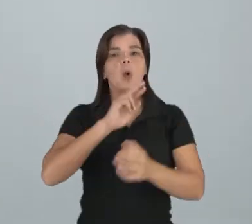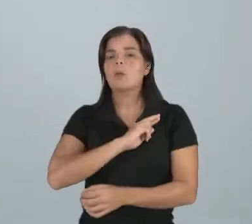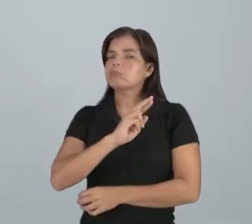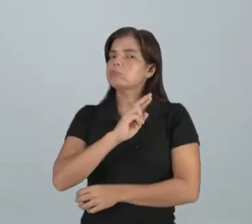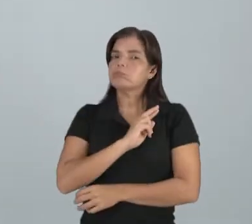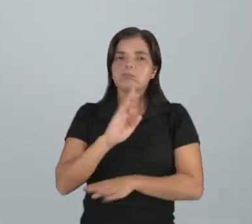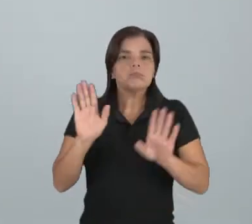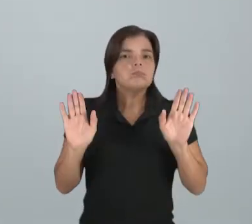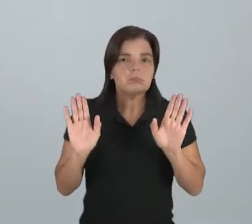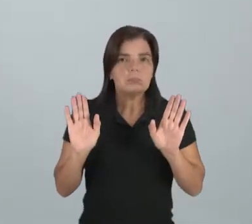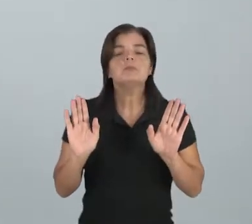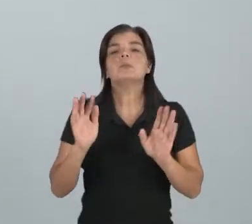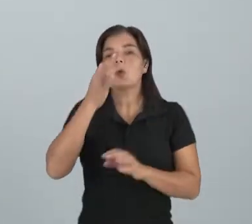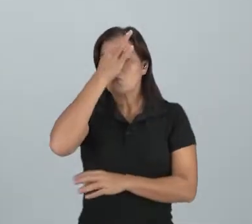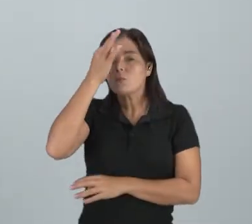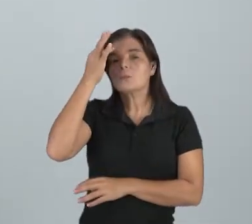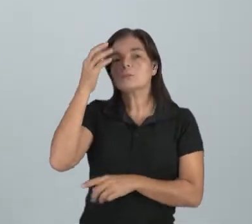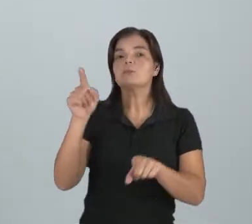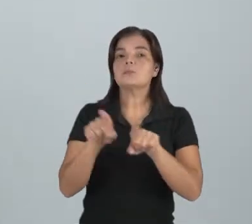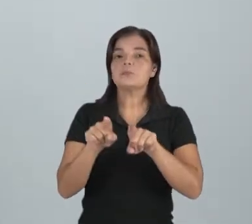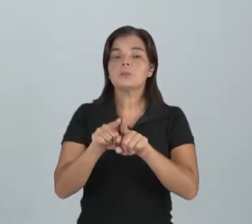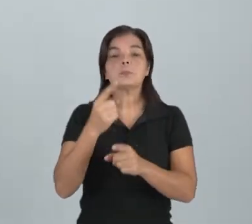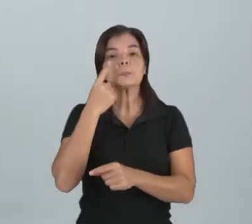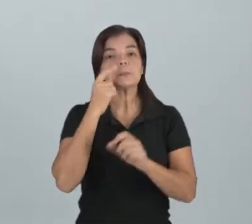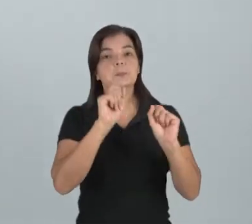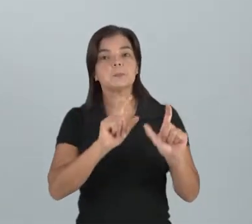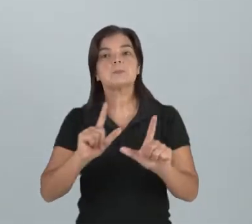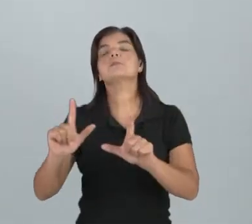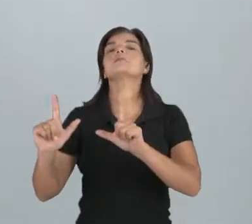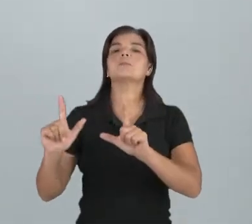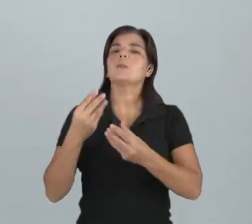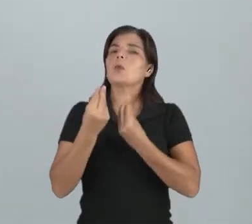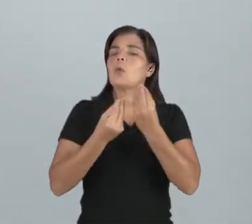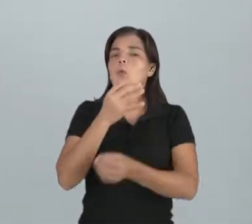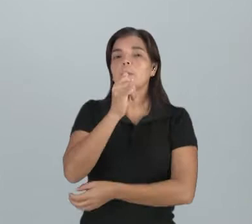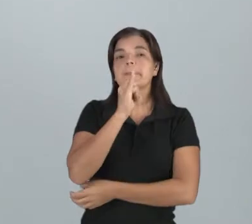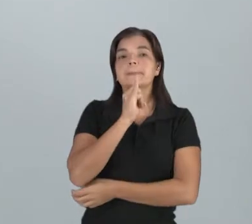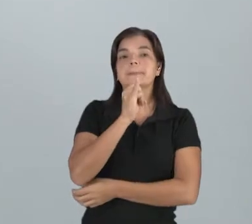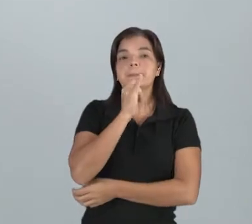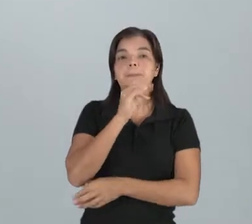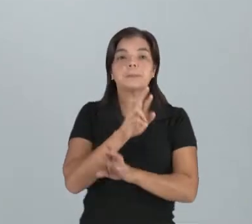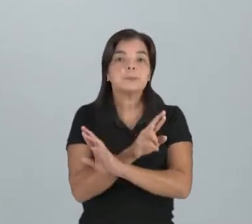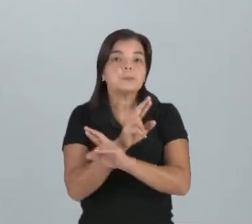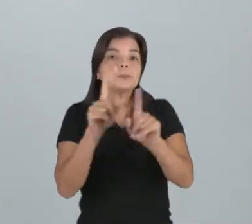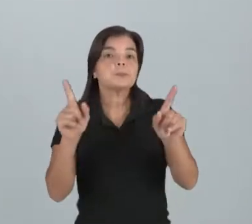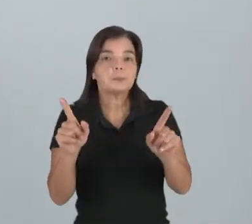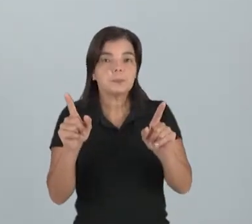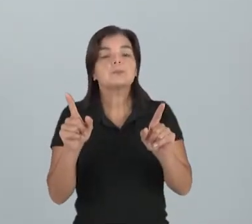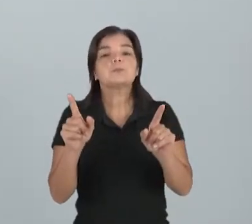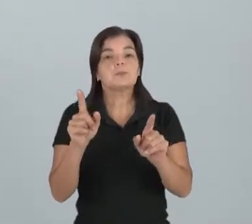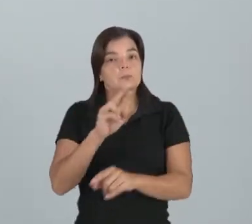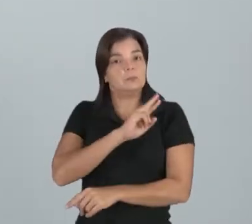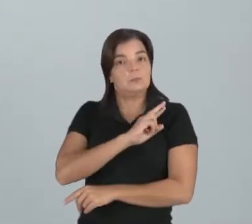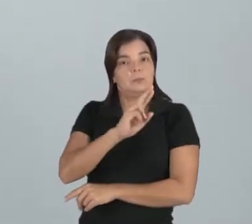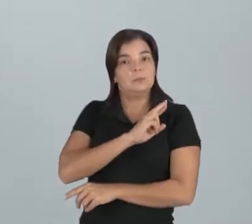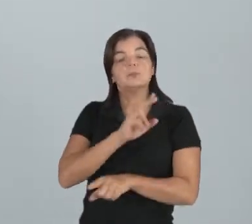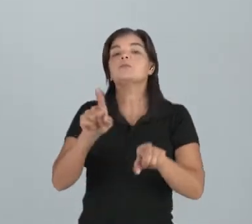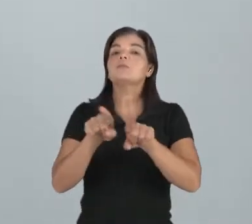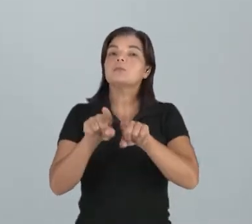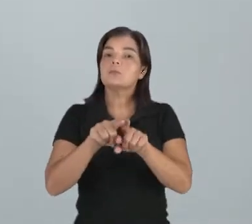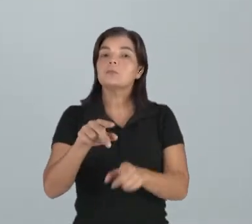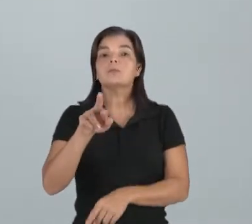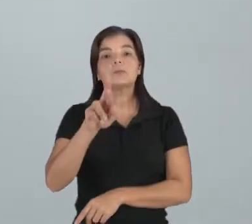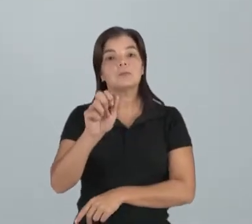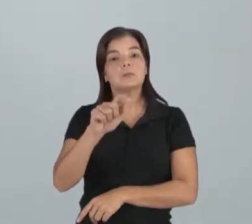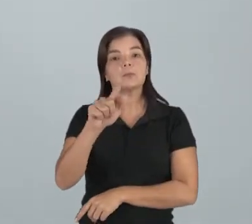religião, qualquer filosofia. Vamos ver aqui como exemplo das diferenças entre as religiões e a razão por